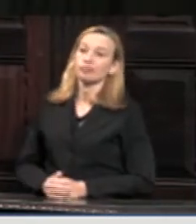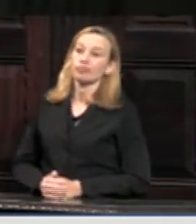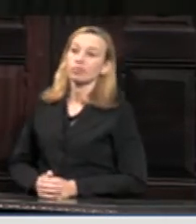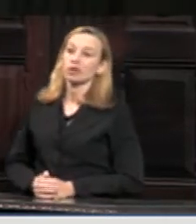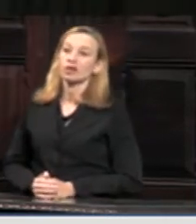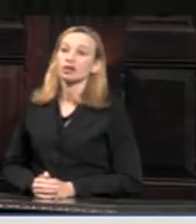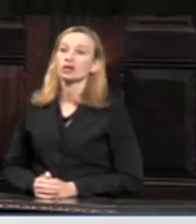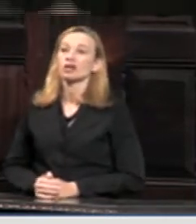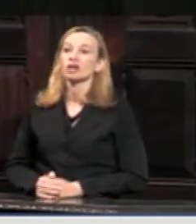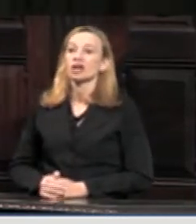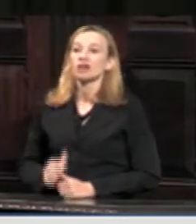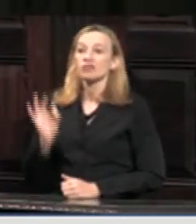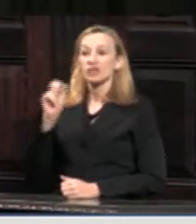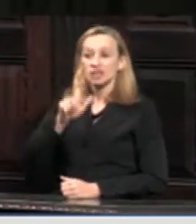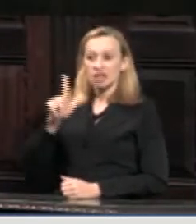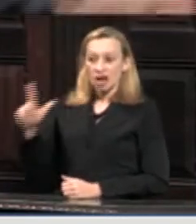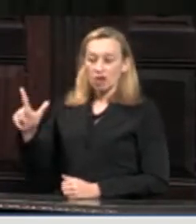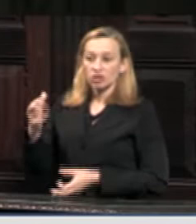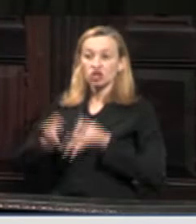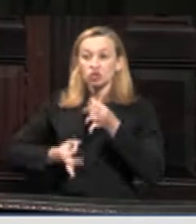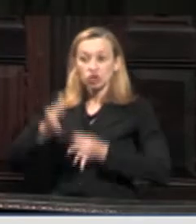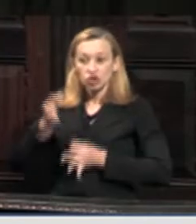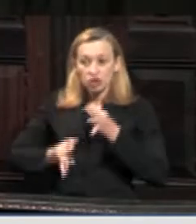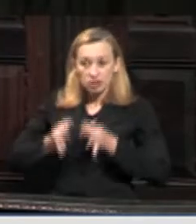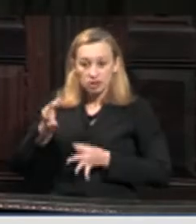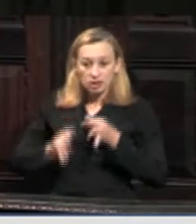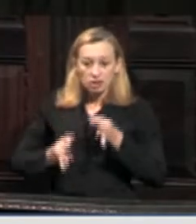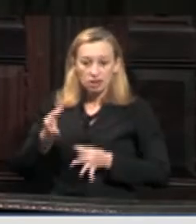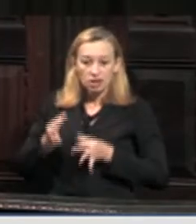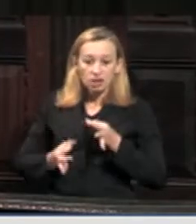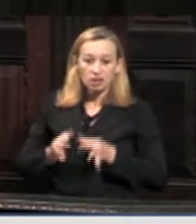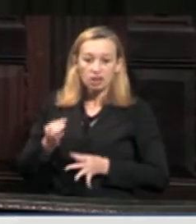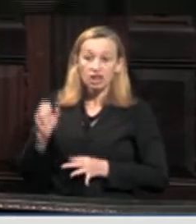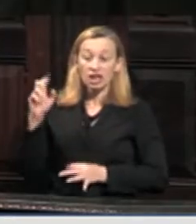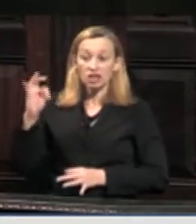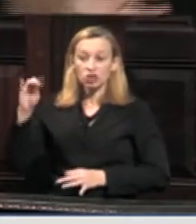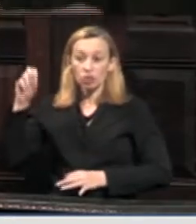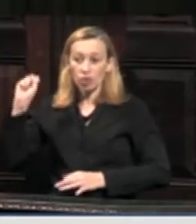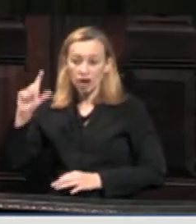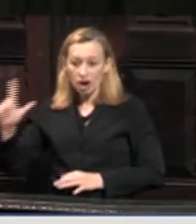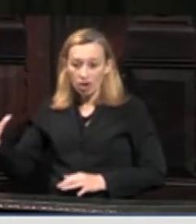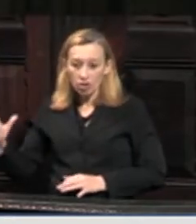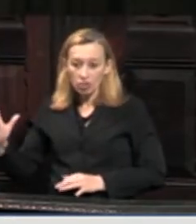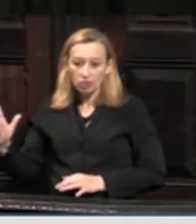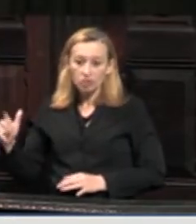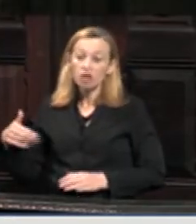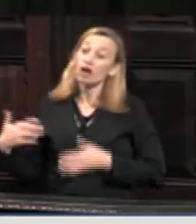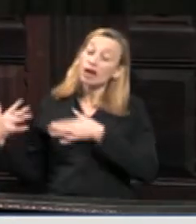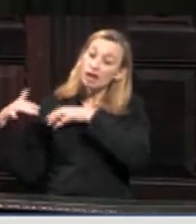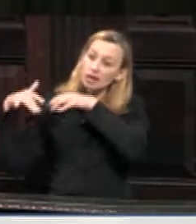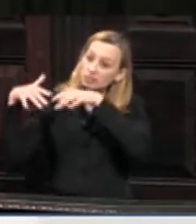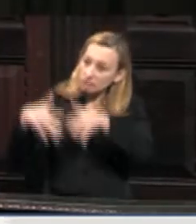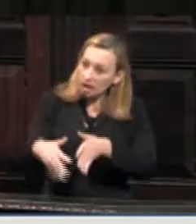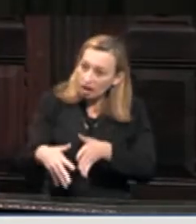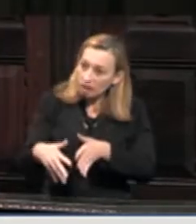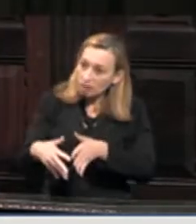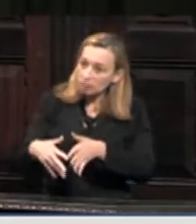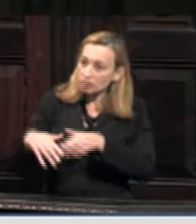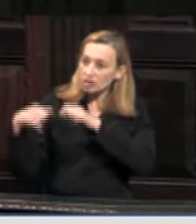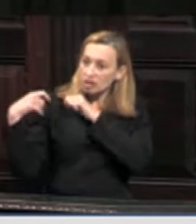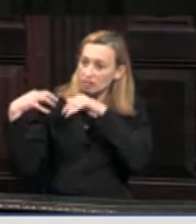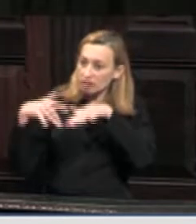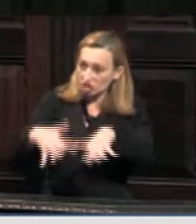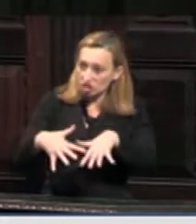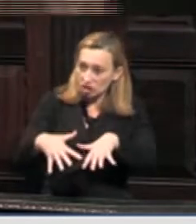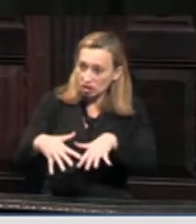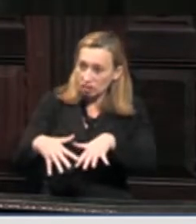da Justiça Eleitoral, se fazendo acompanhar de policiais militares, entraram na Faculdade de Direito da UF, portanto, invadiram a Faculdade de